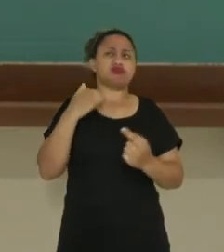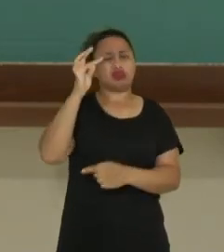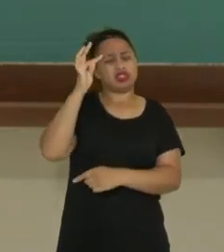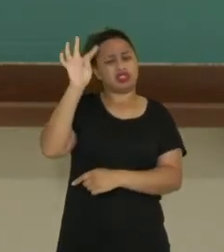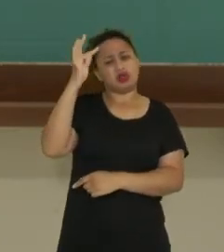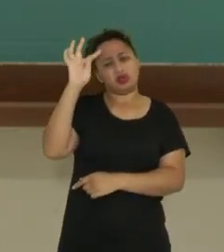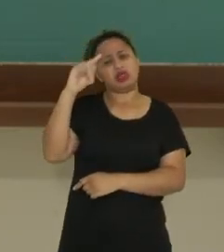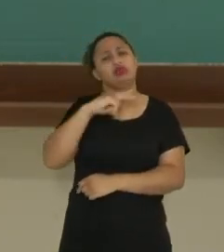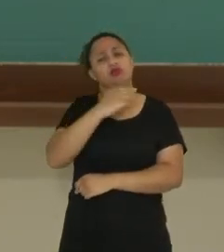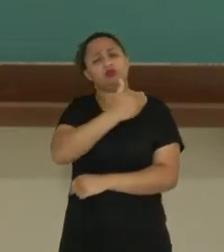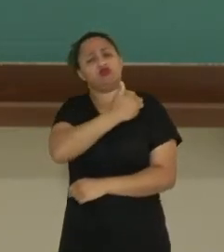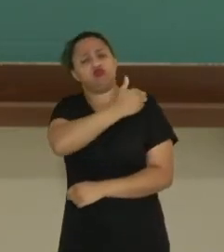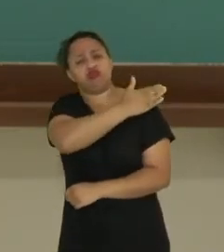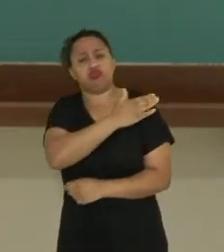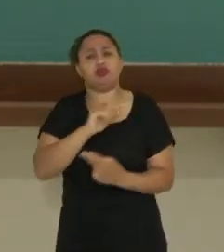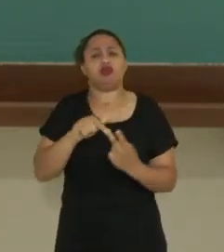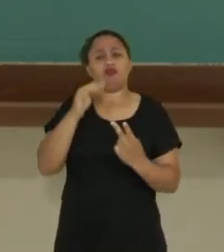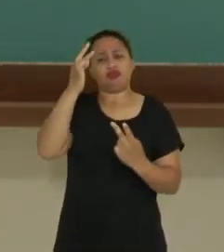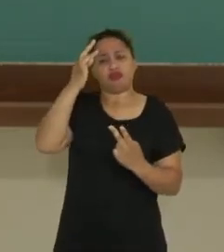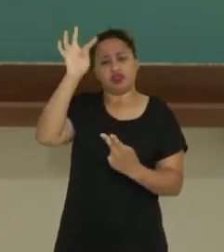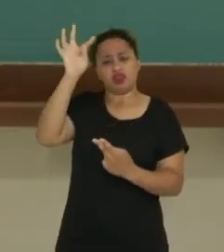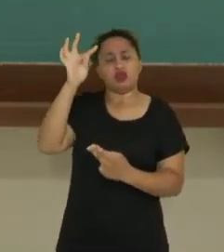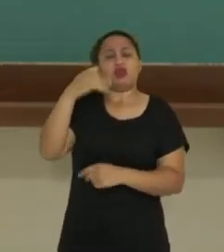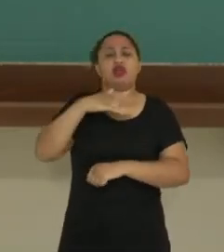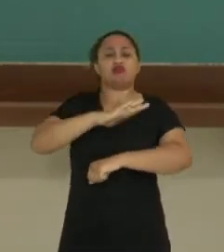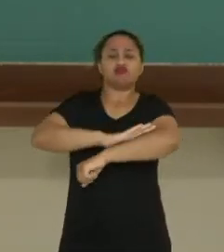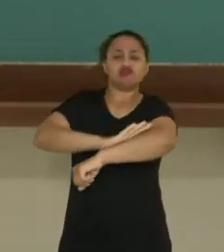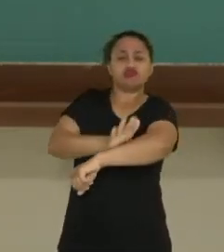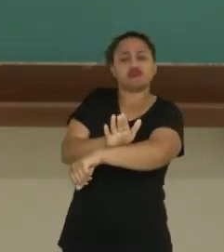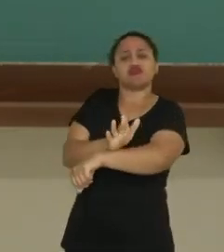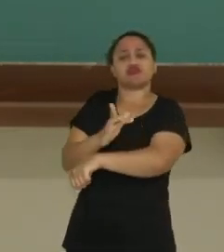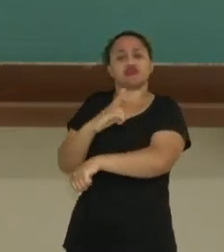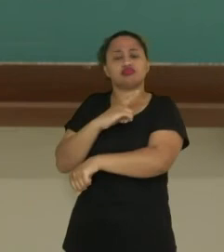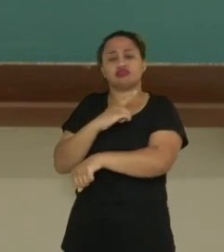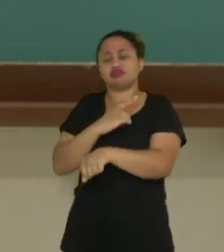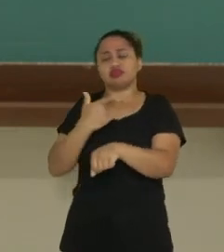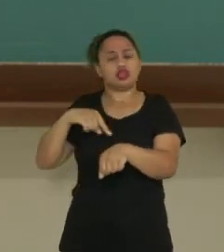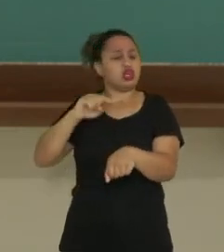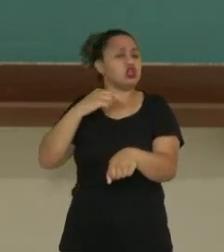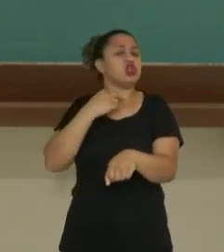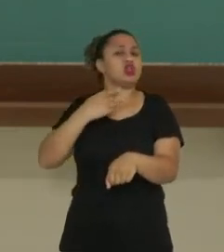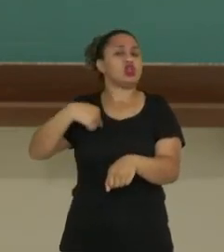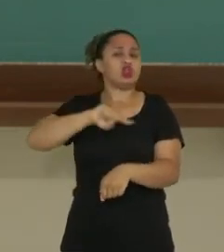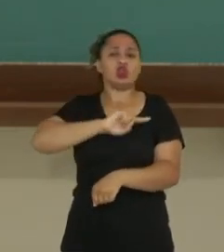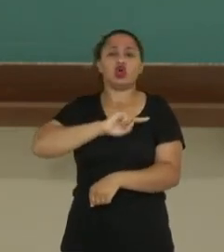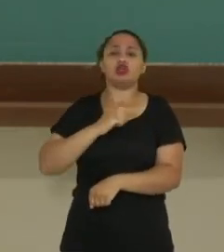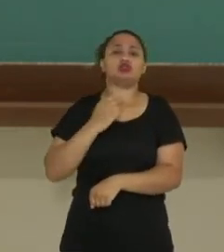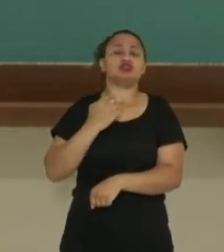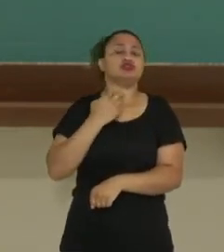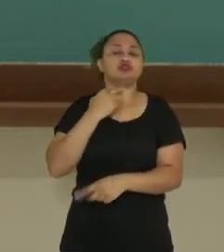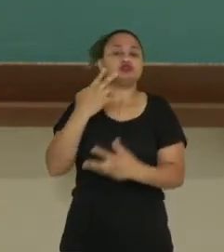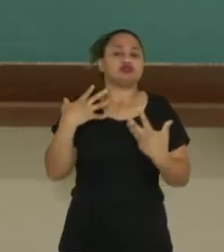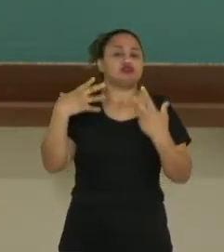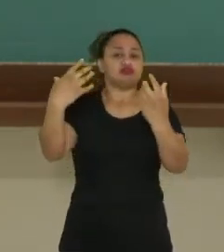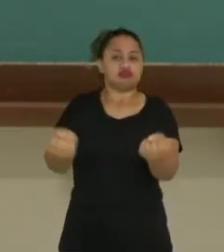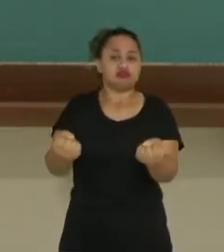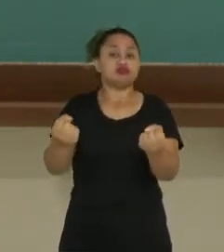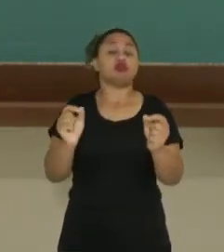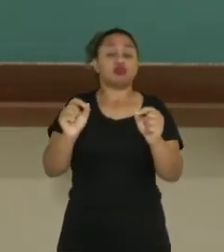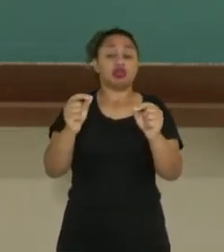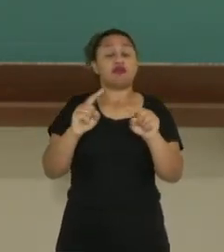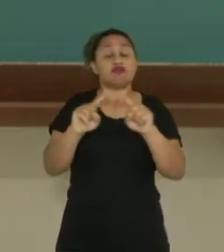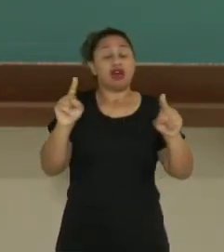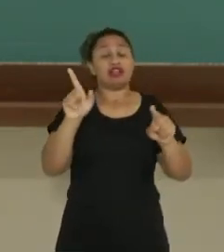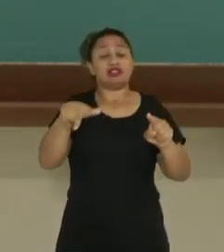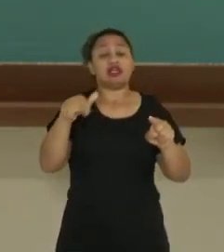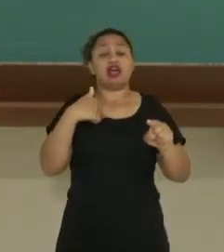de preconceito, carregada de racismo, né, que a gente deve negar esses aspectos aí que infelizmente ainda insistem em